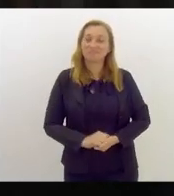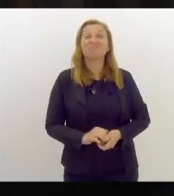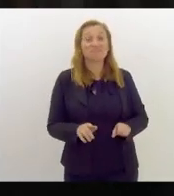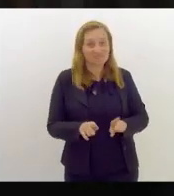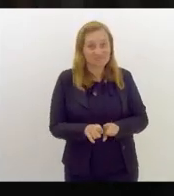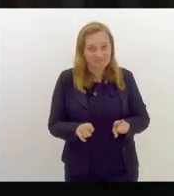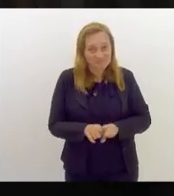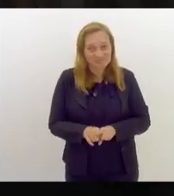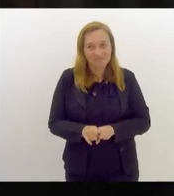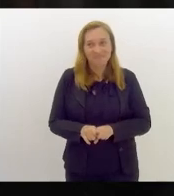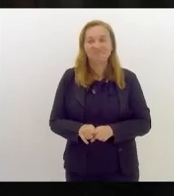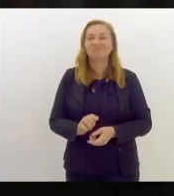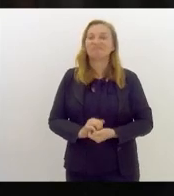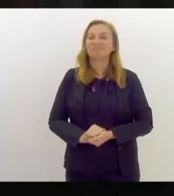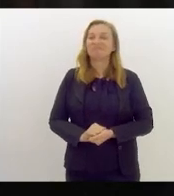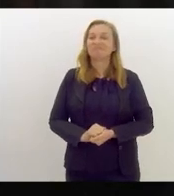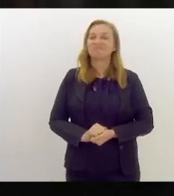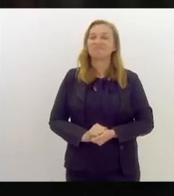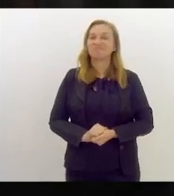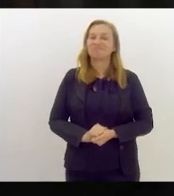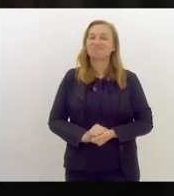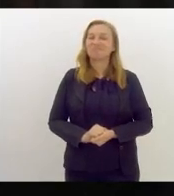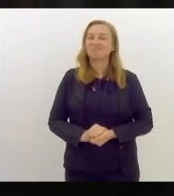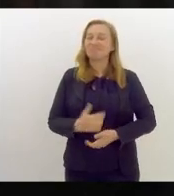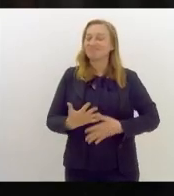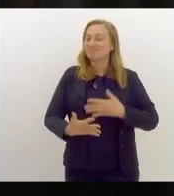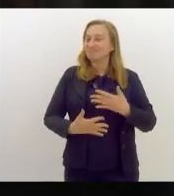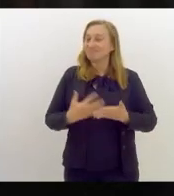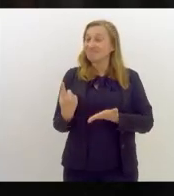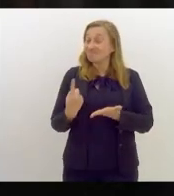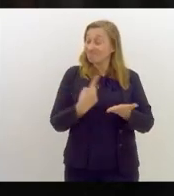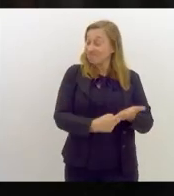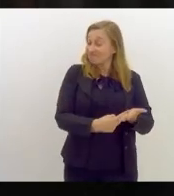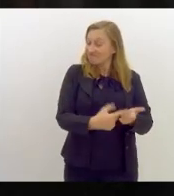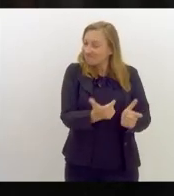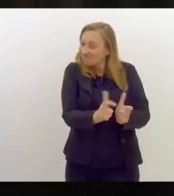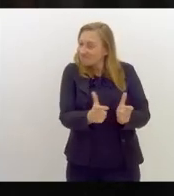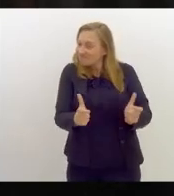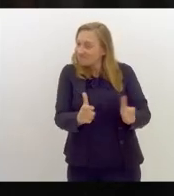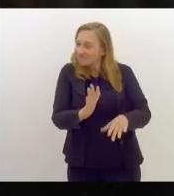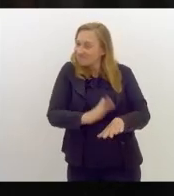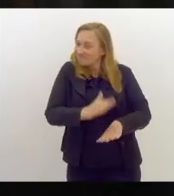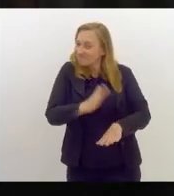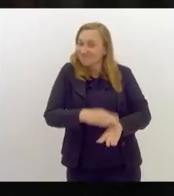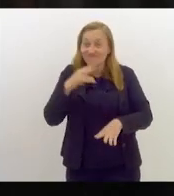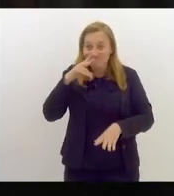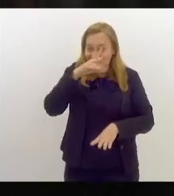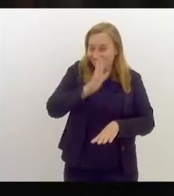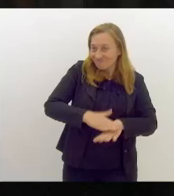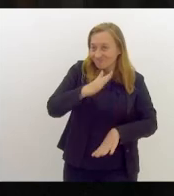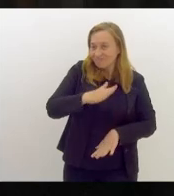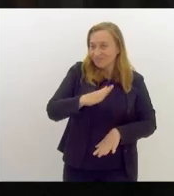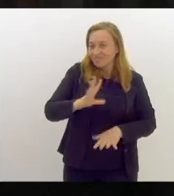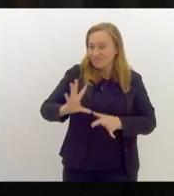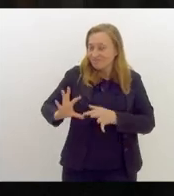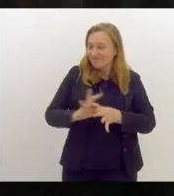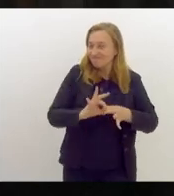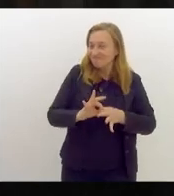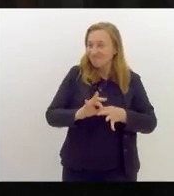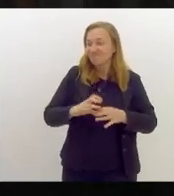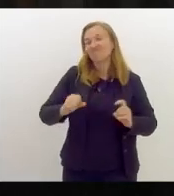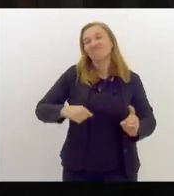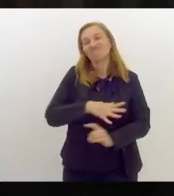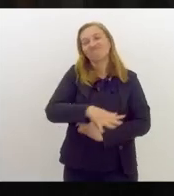com isso cresce o meu compromisso e são reforçados mais ainda meus vínculos com esta